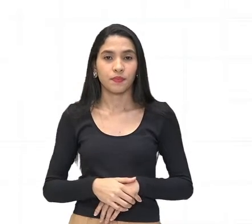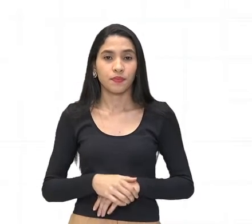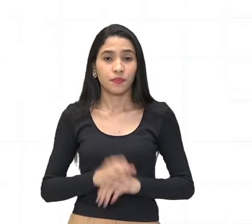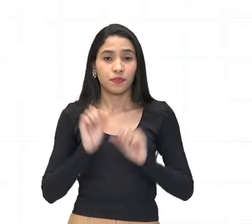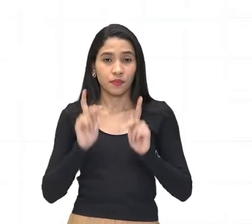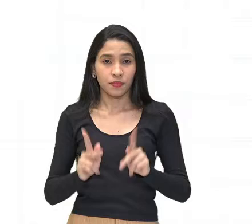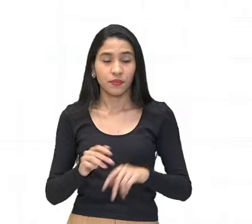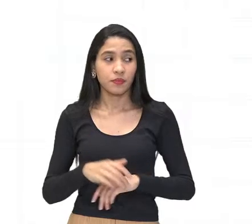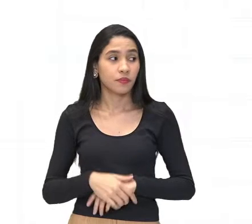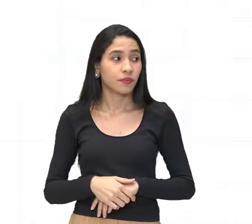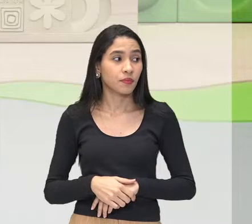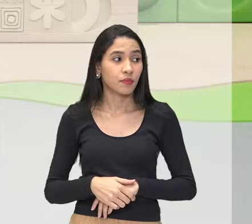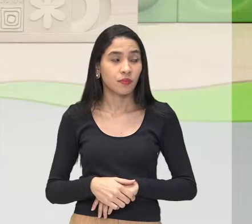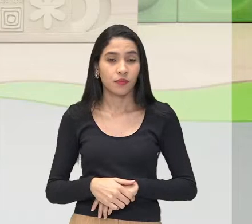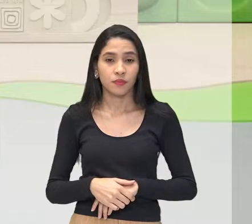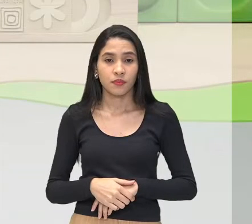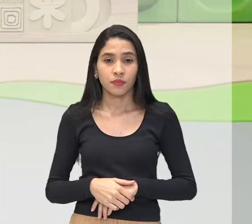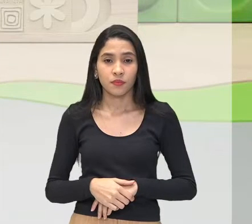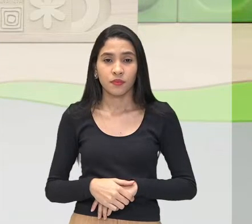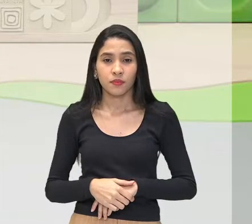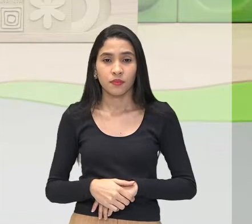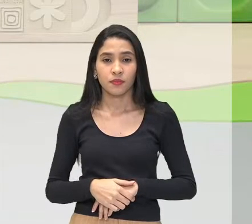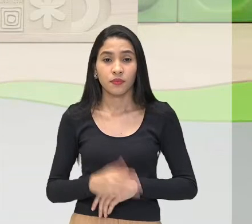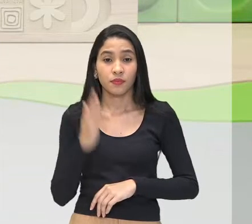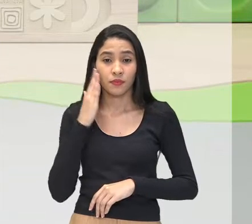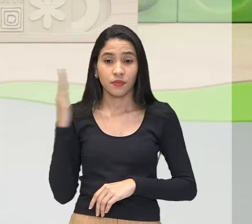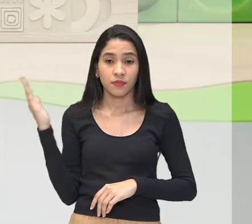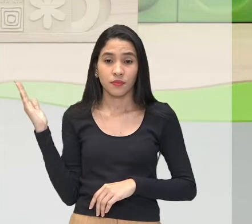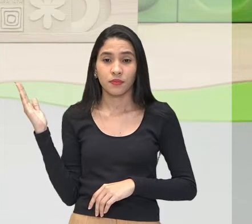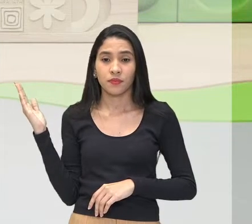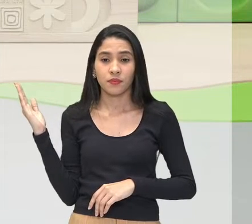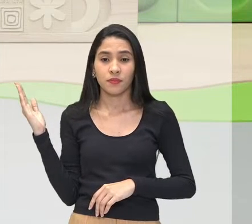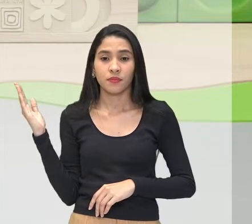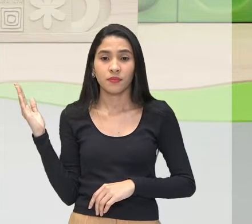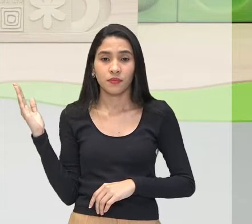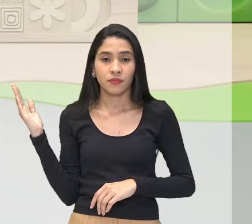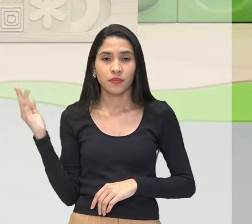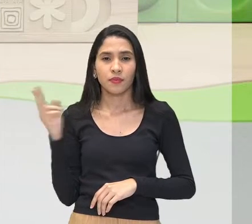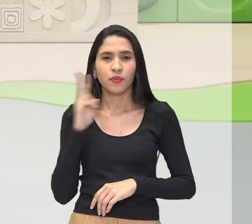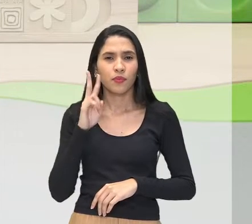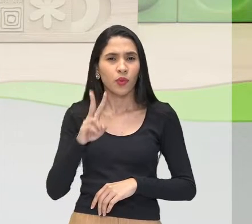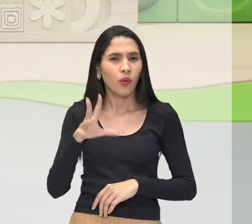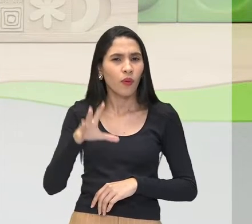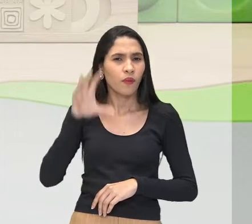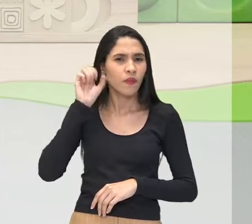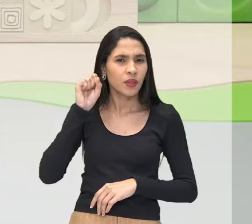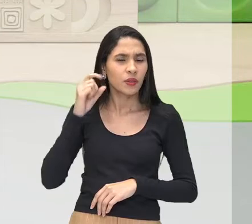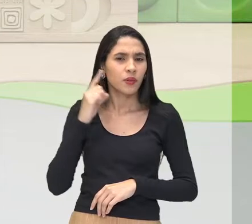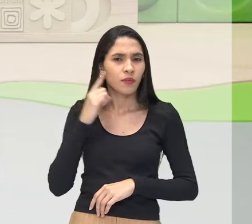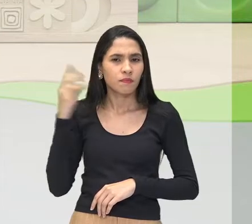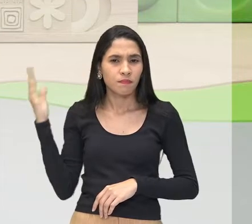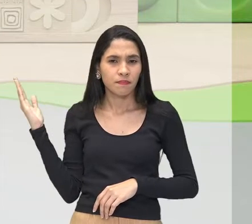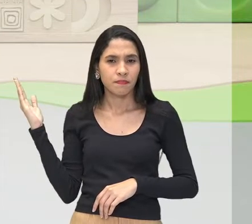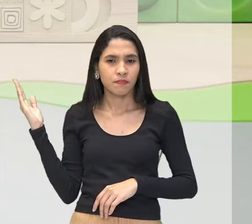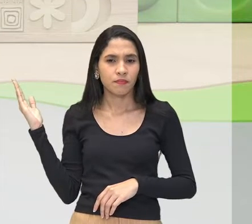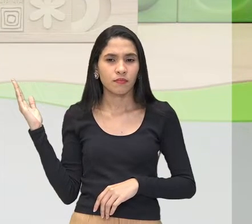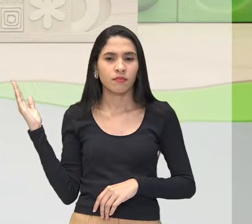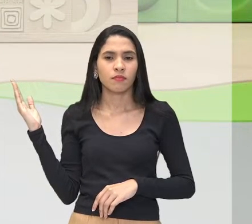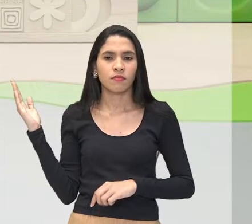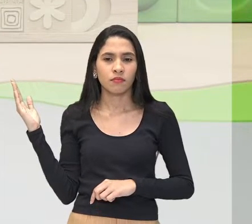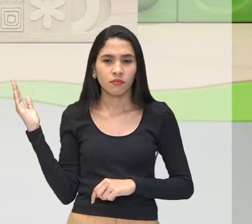certo? E pressão atmosférica? Vocês já ouviram falar em pressão